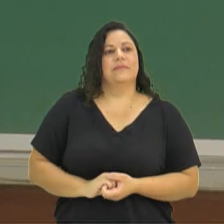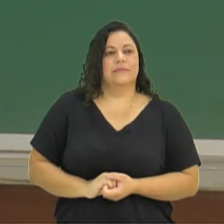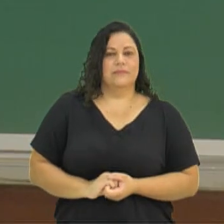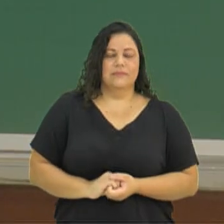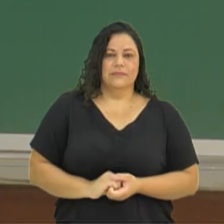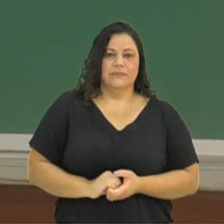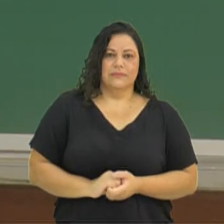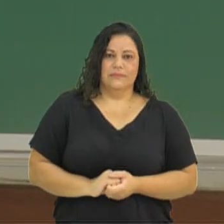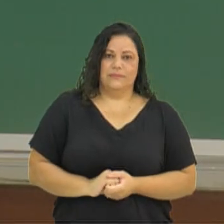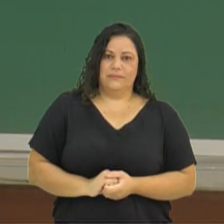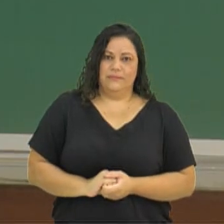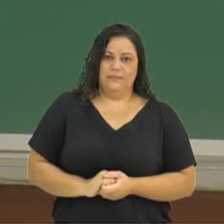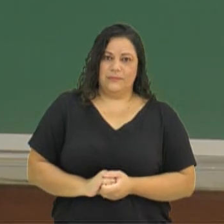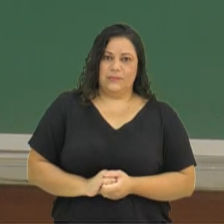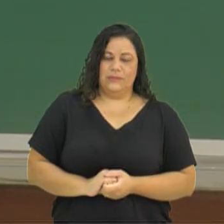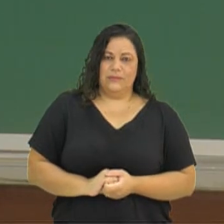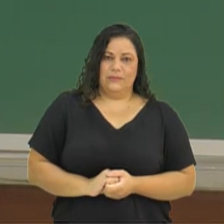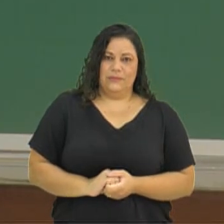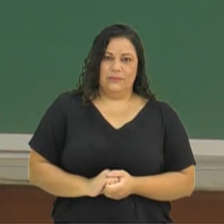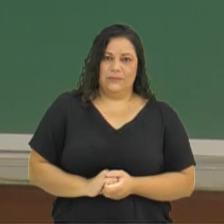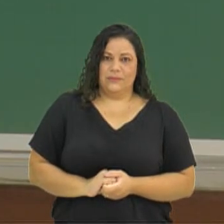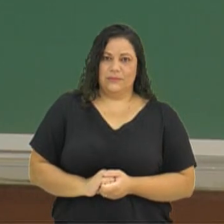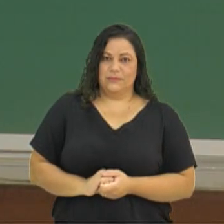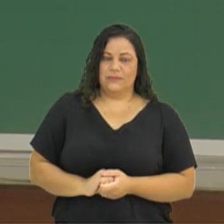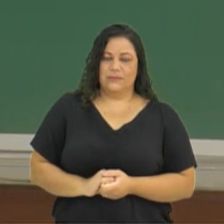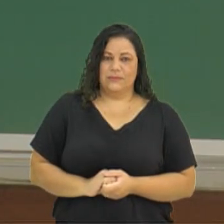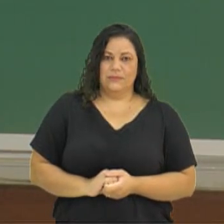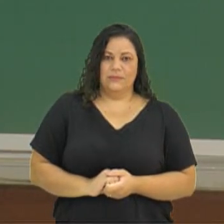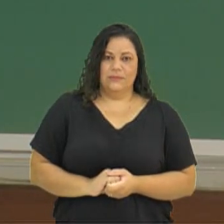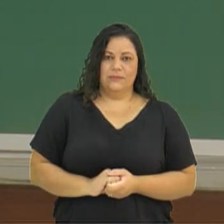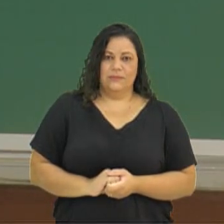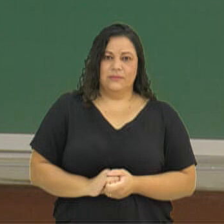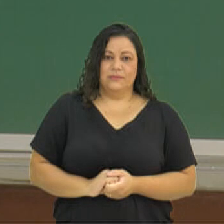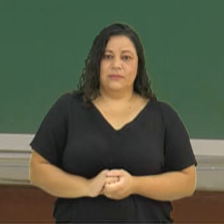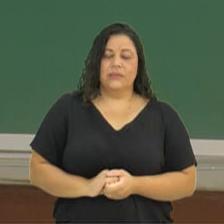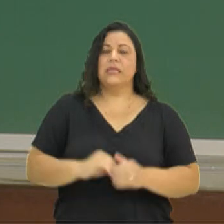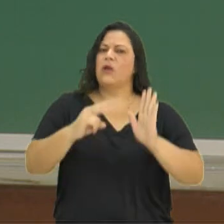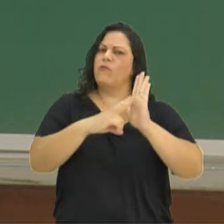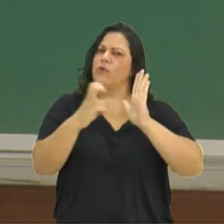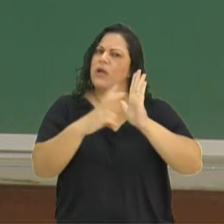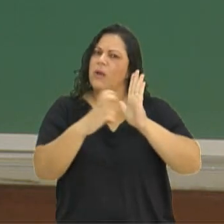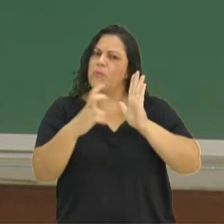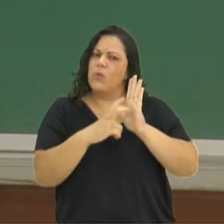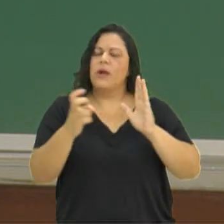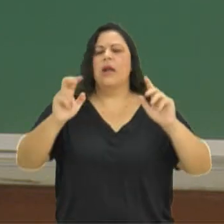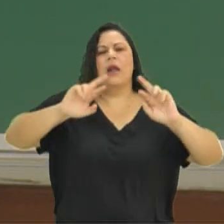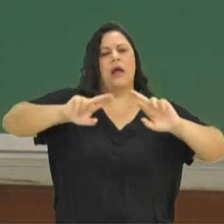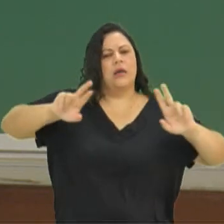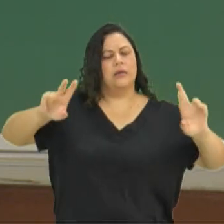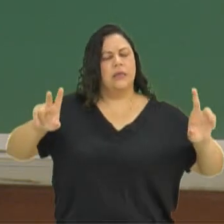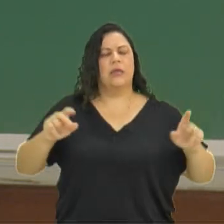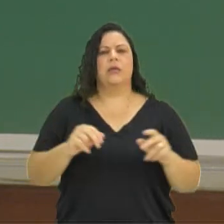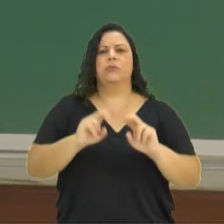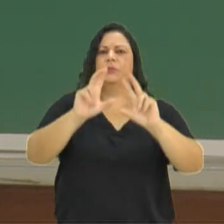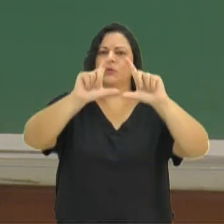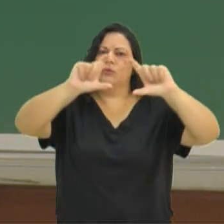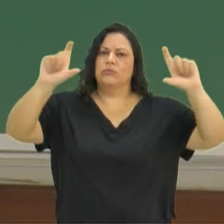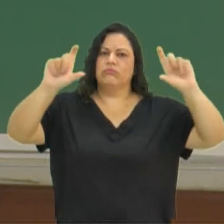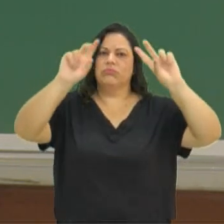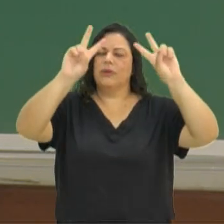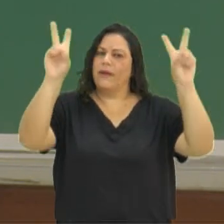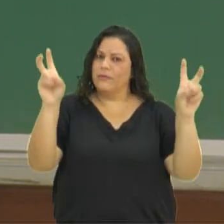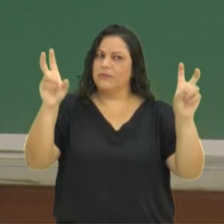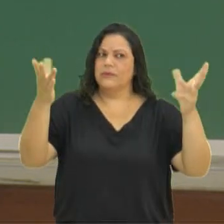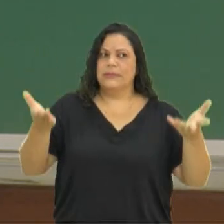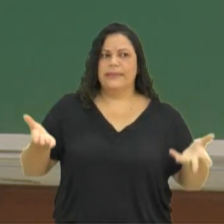de indicativo, o léxico, né, vocabulário e expressões relacionadas ao tema que foi visto. E claro, quem